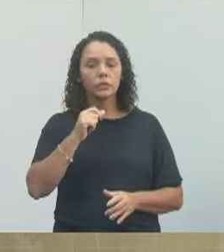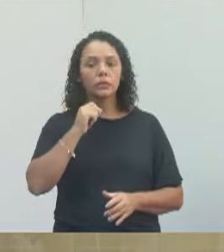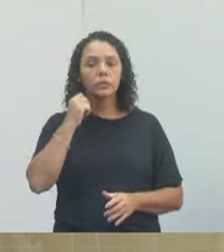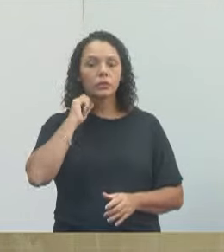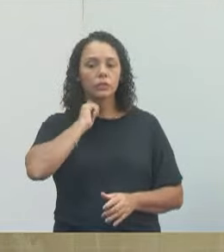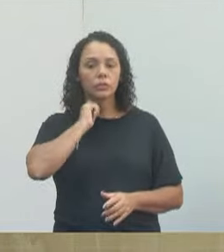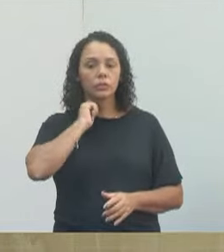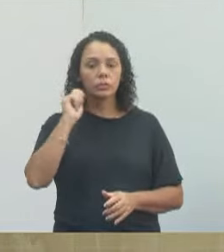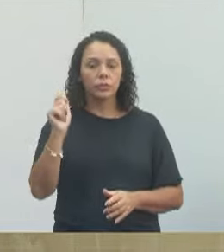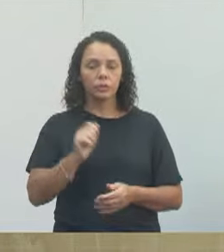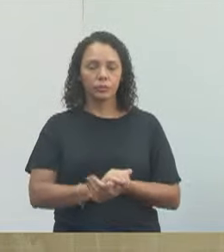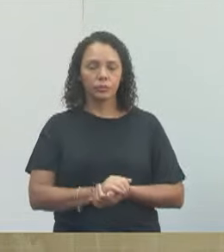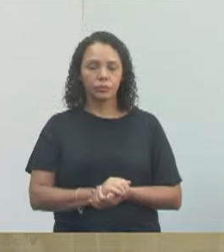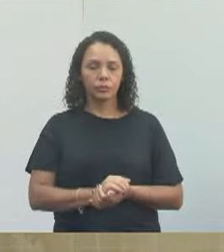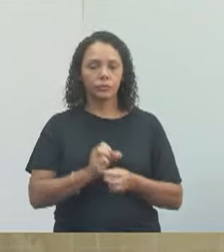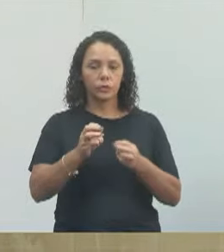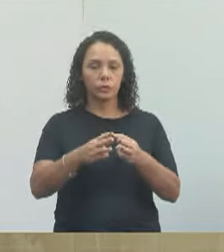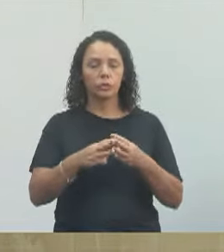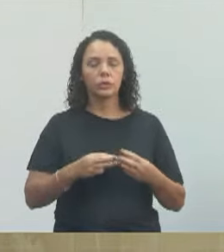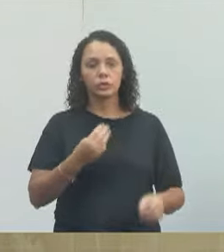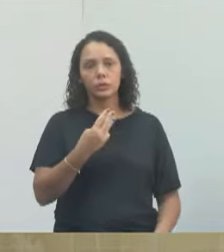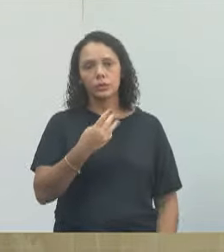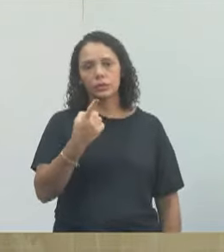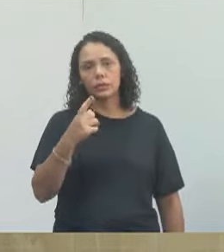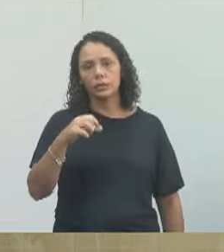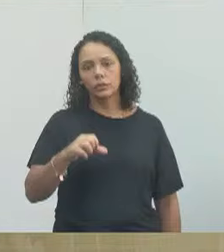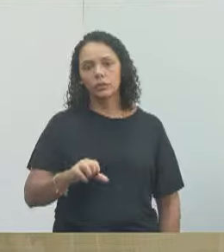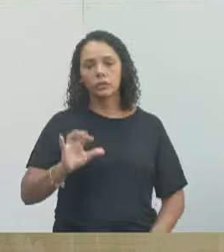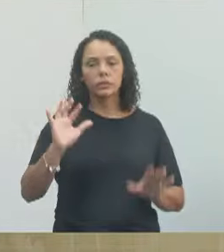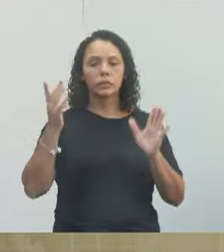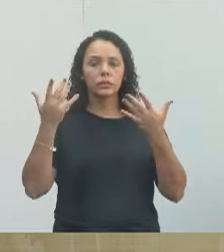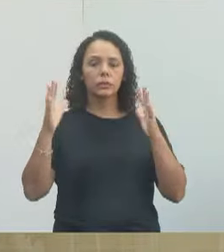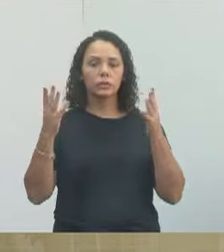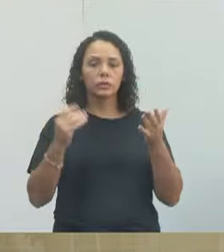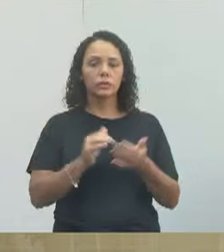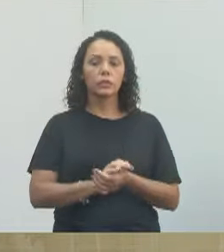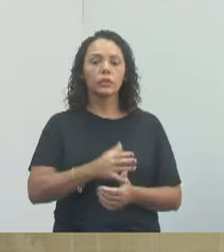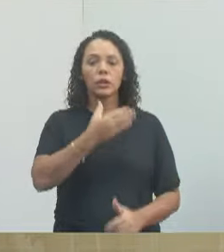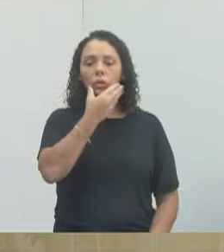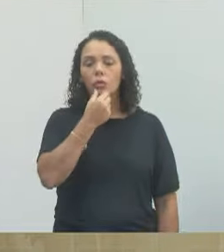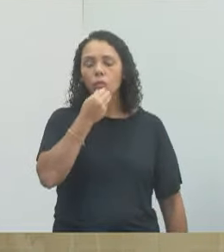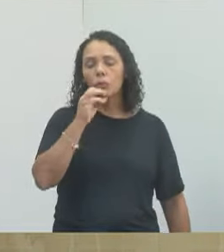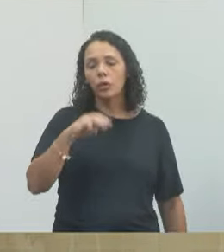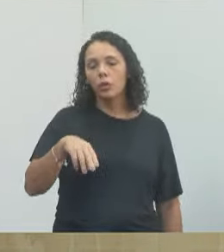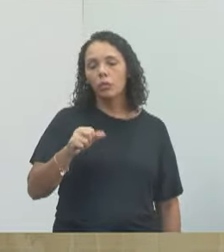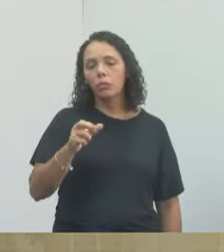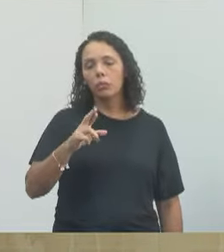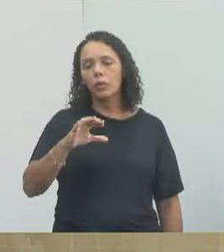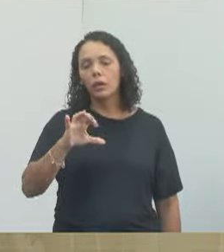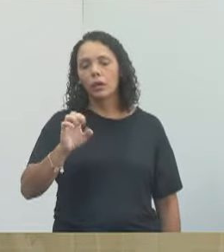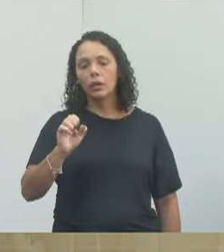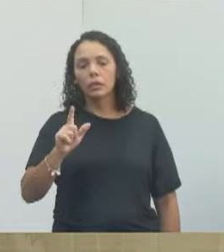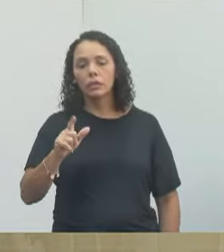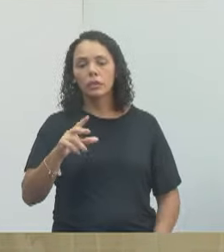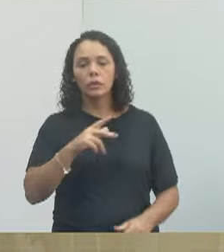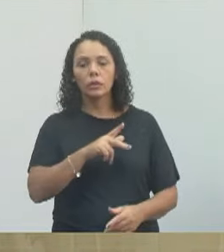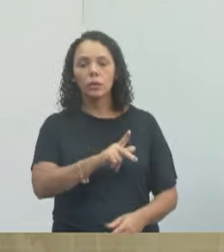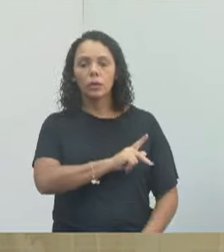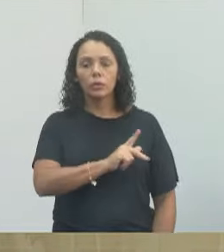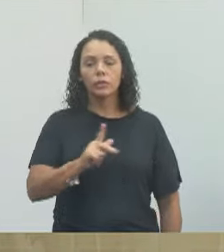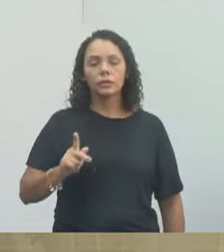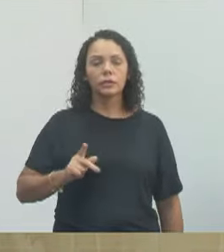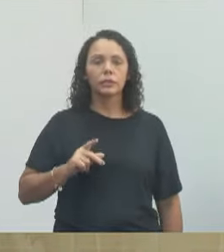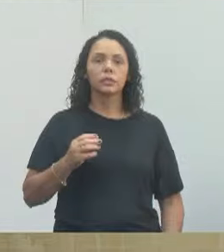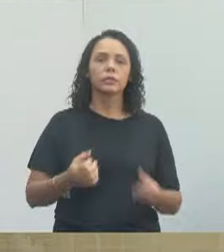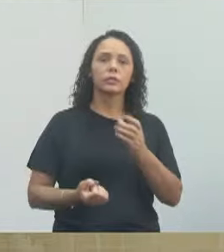meala Moção 319 Moção Cat latório ao Senor Marcelo Lima presidente da Fundação Cultural de Jacarei pelo apoio à